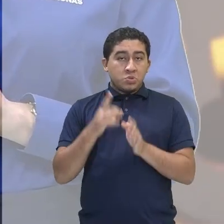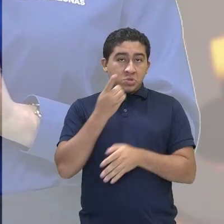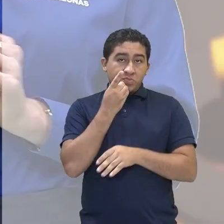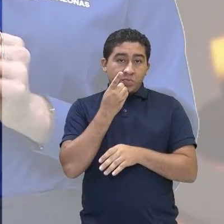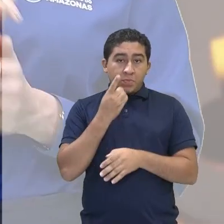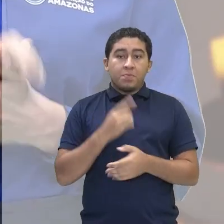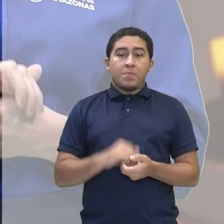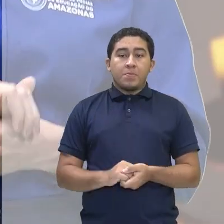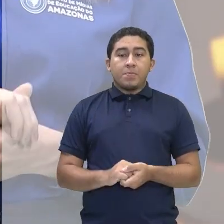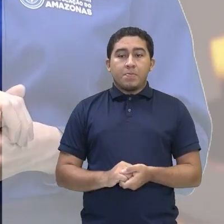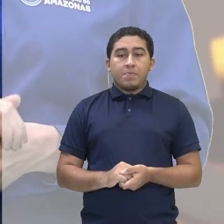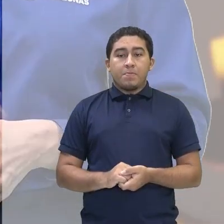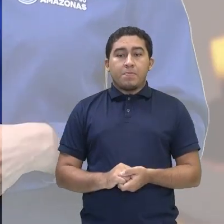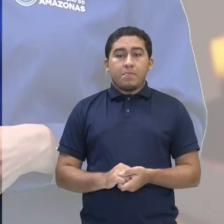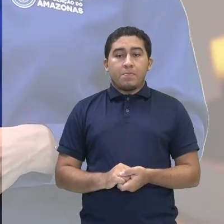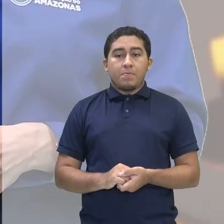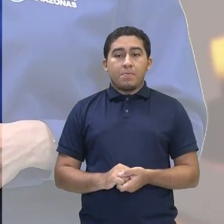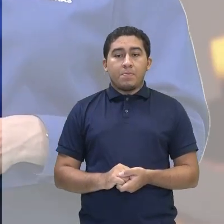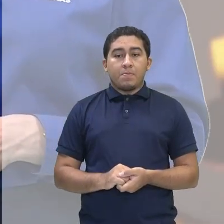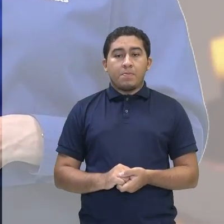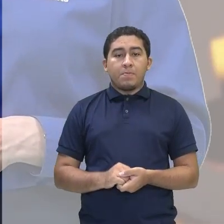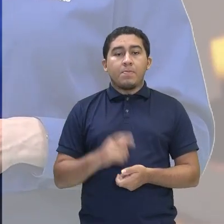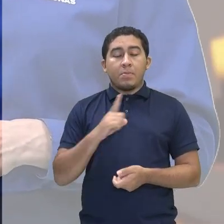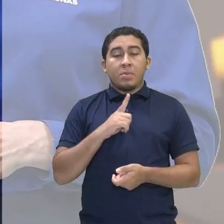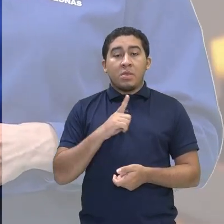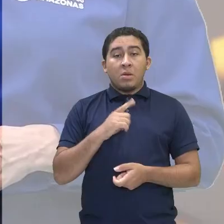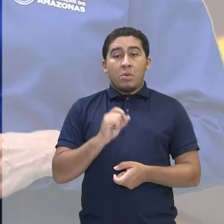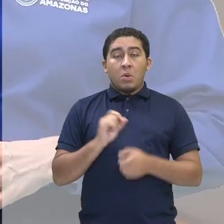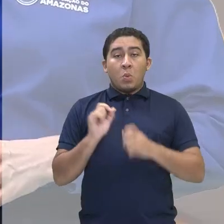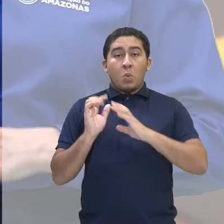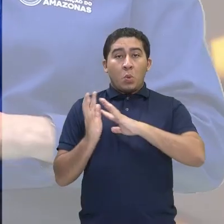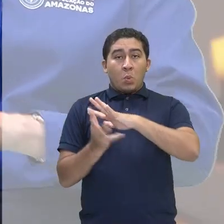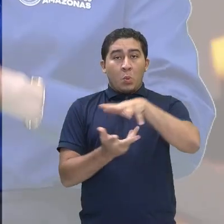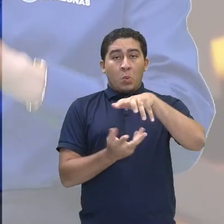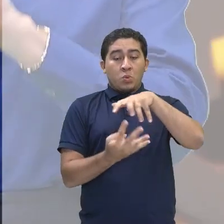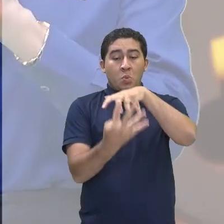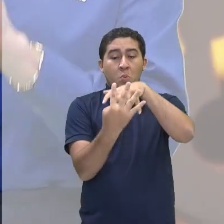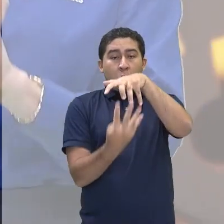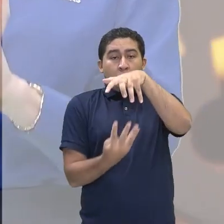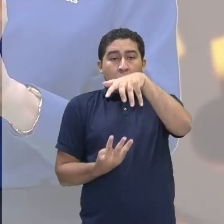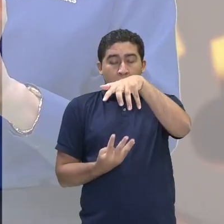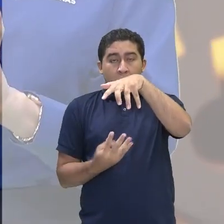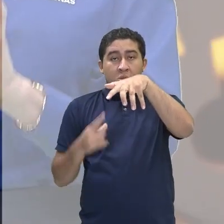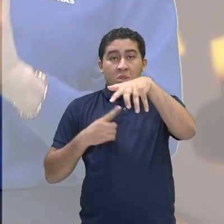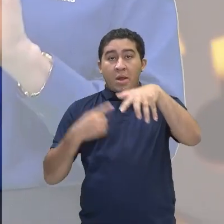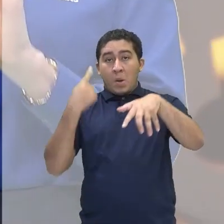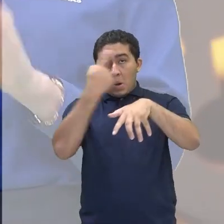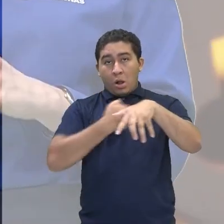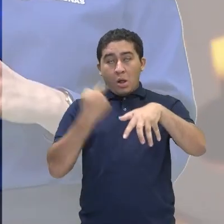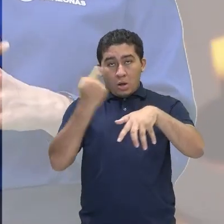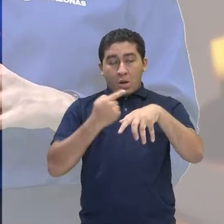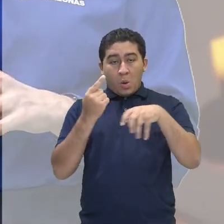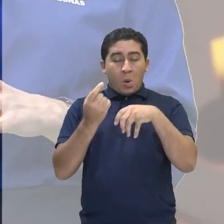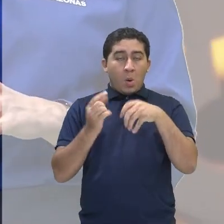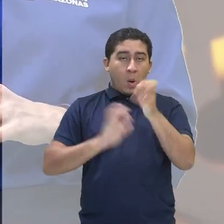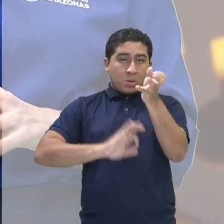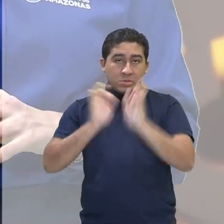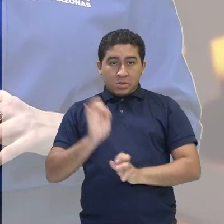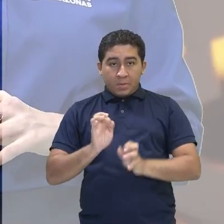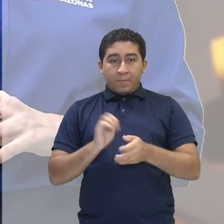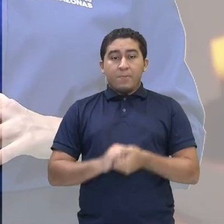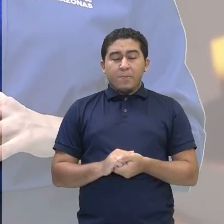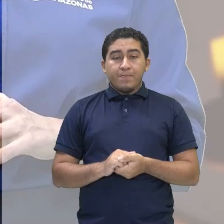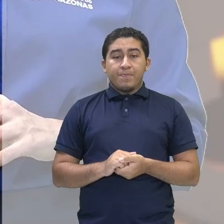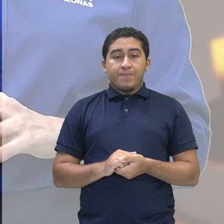bom? Aí nós temos os fusos horários para vocês observarem, olha. Então, nesse mapinha, fiquem atentos. A gente tem